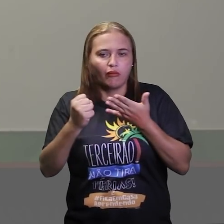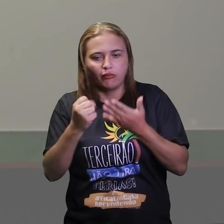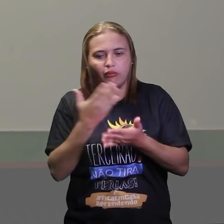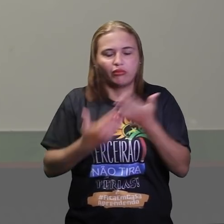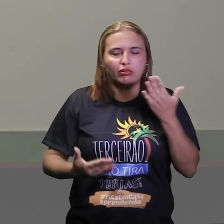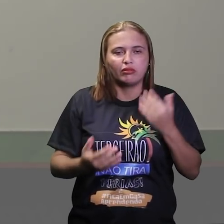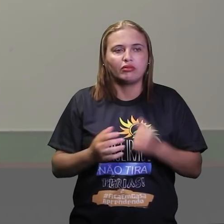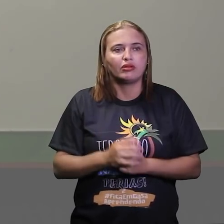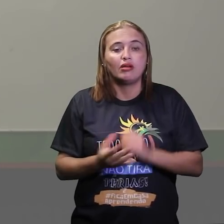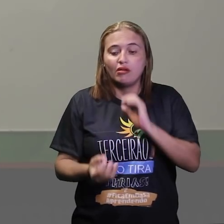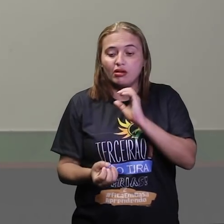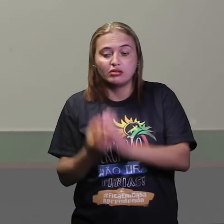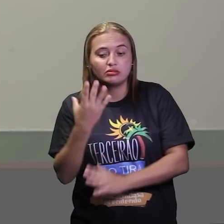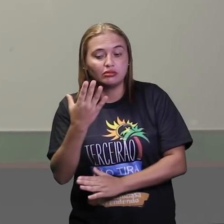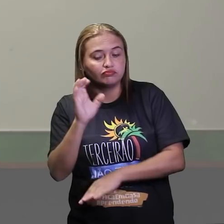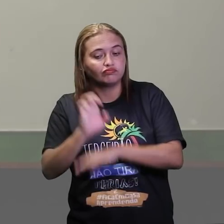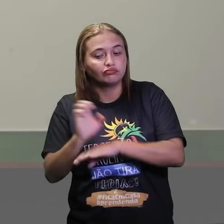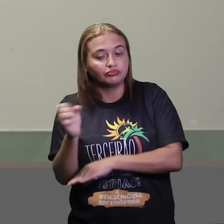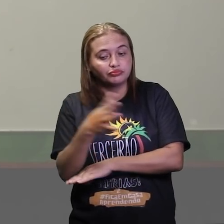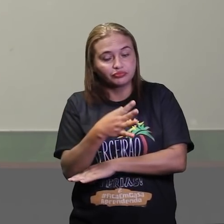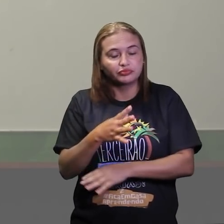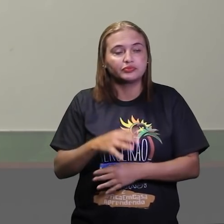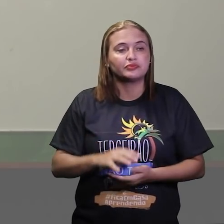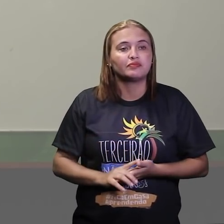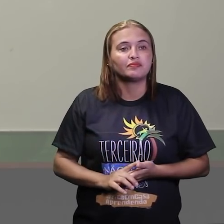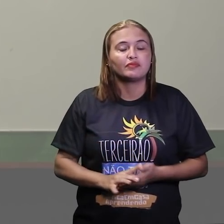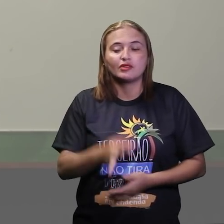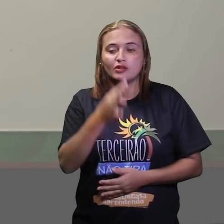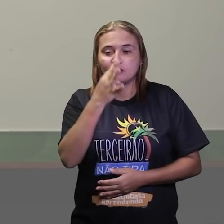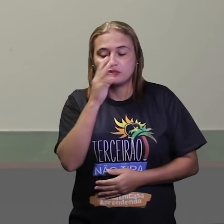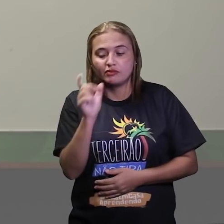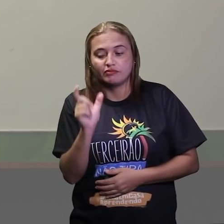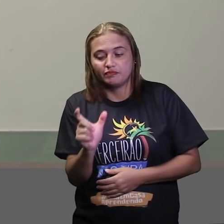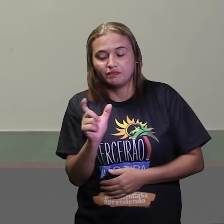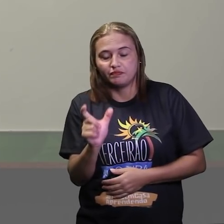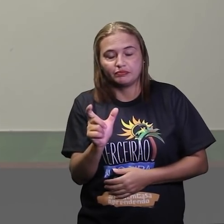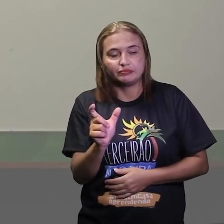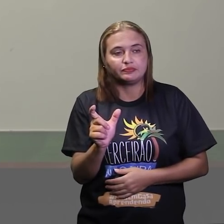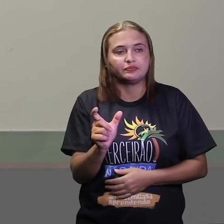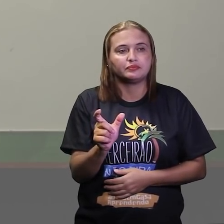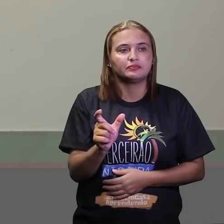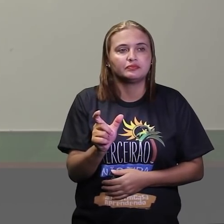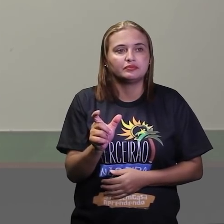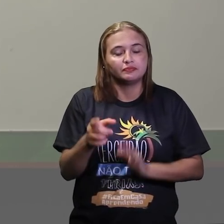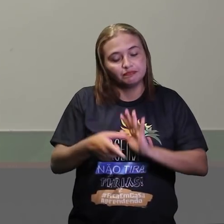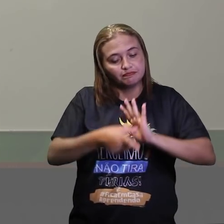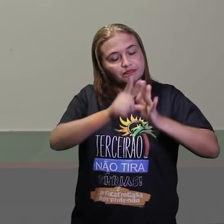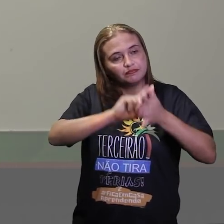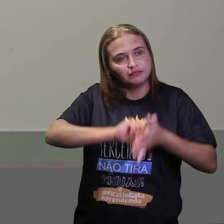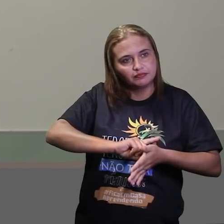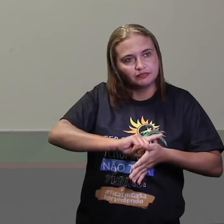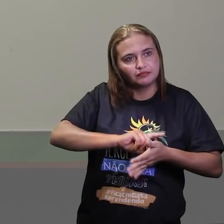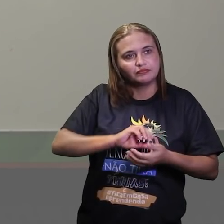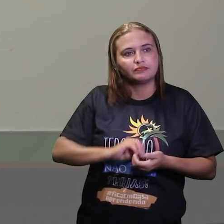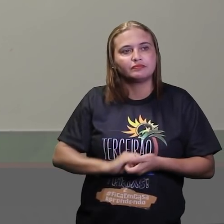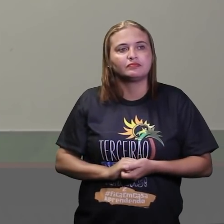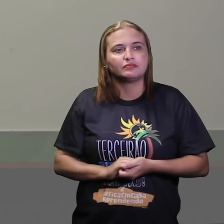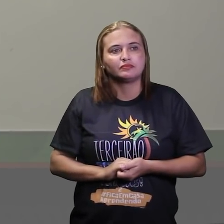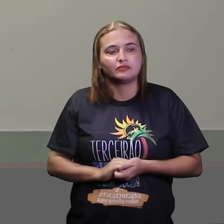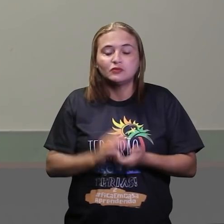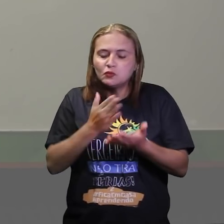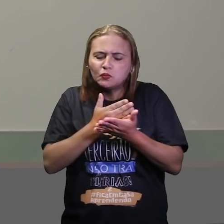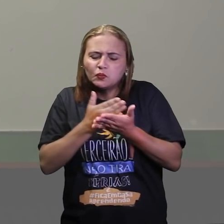A formação do Estado moderno. Presta atenção nessa parada aqui. Então, olha só. Antes, ou seja, no